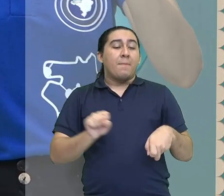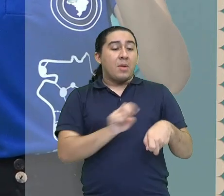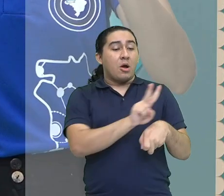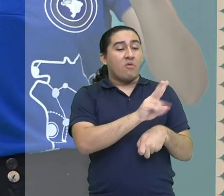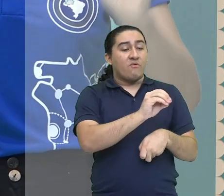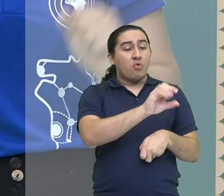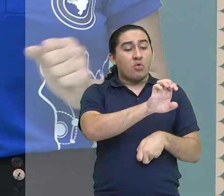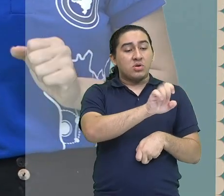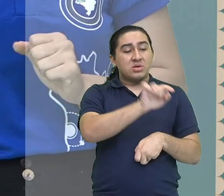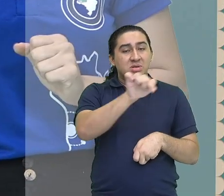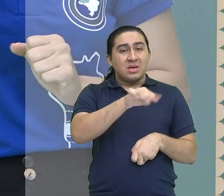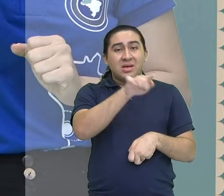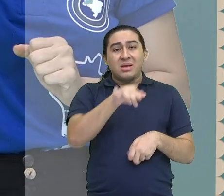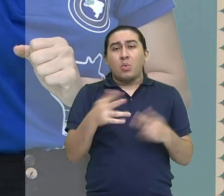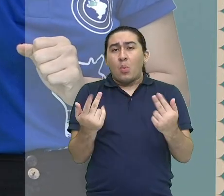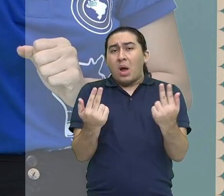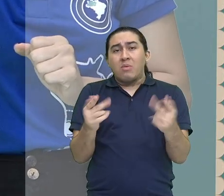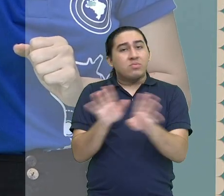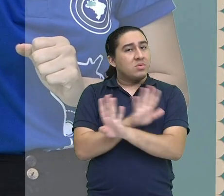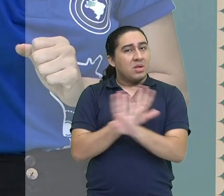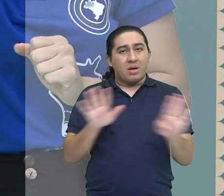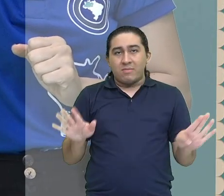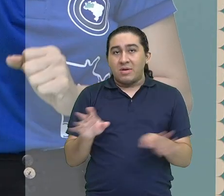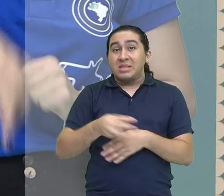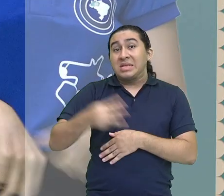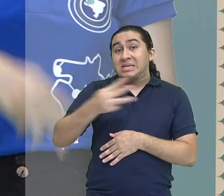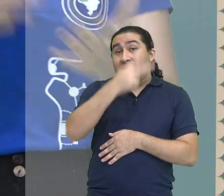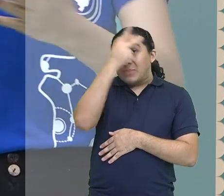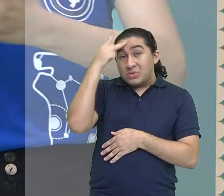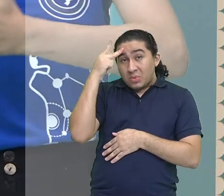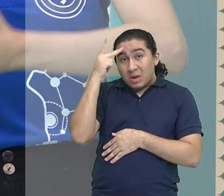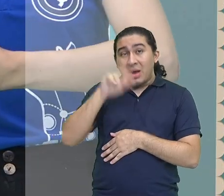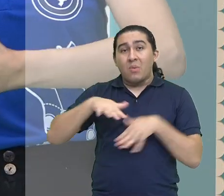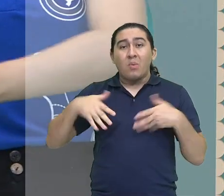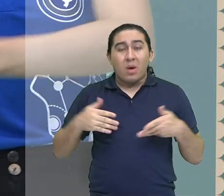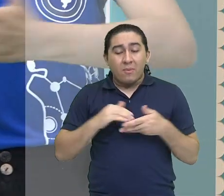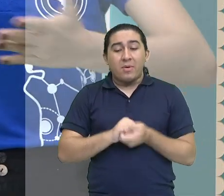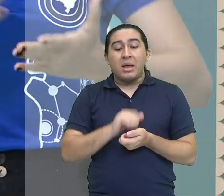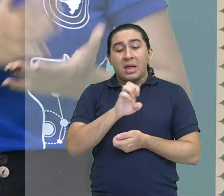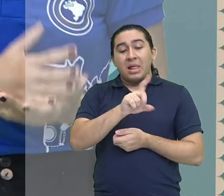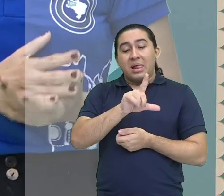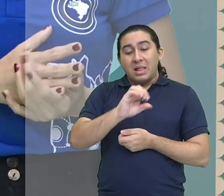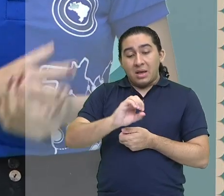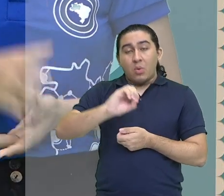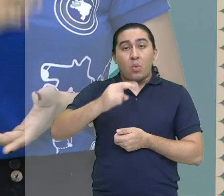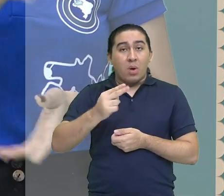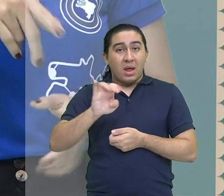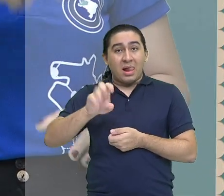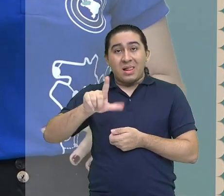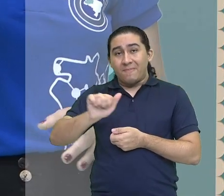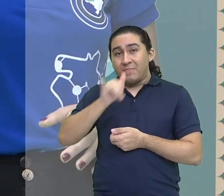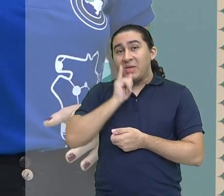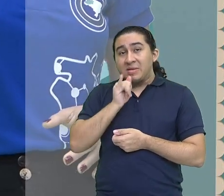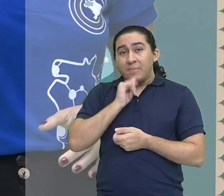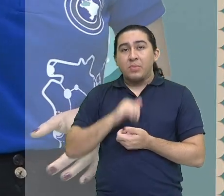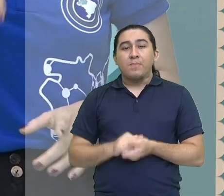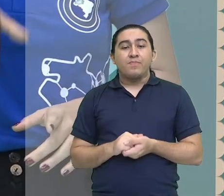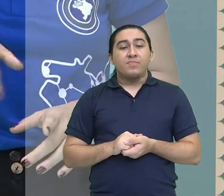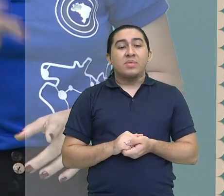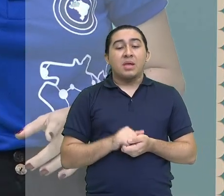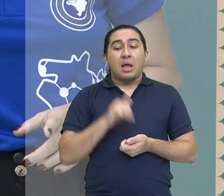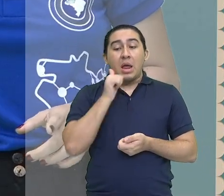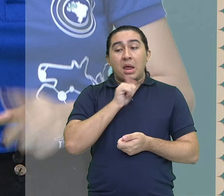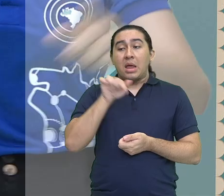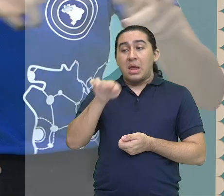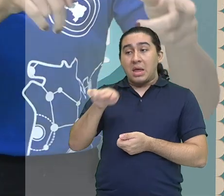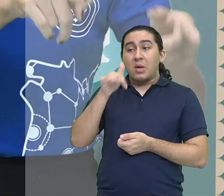essa conjugação, ele vai seguir a conjugação de terceira pessoa, que é o pronome ele ou o pronome ela. Por exemplo, ele ou